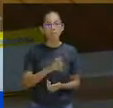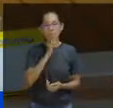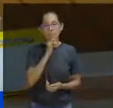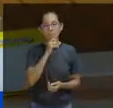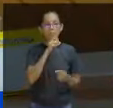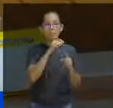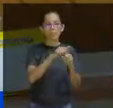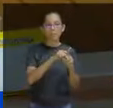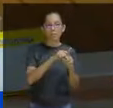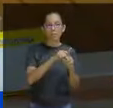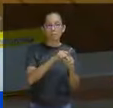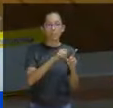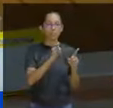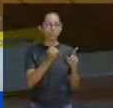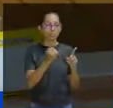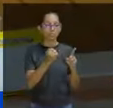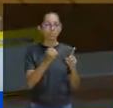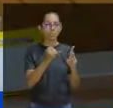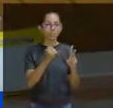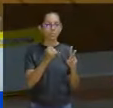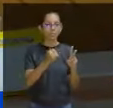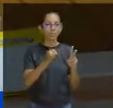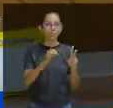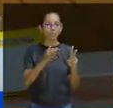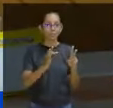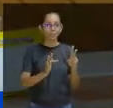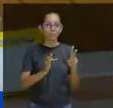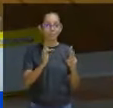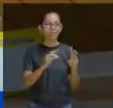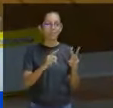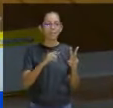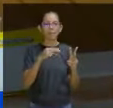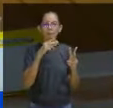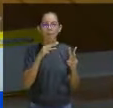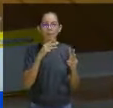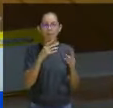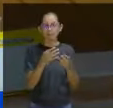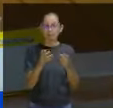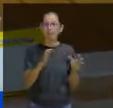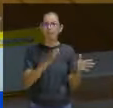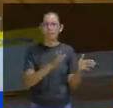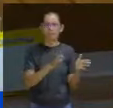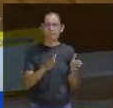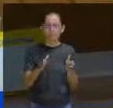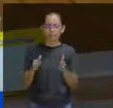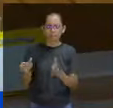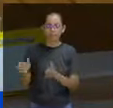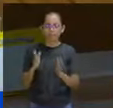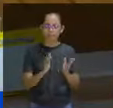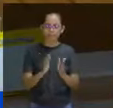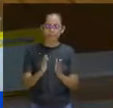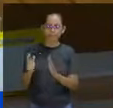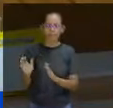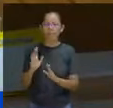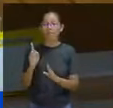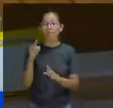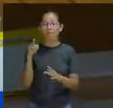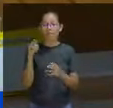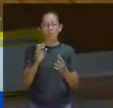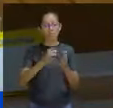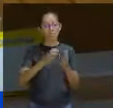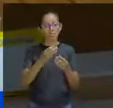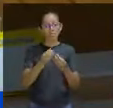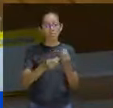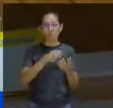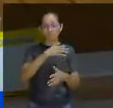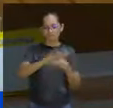juntar um amontoado de documentos que o NACEP não conseguia nem localizar no tempo e no espaço para saber exatamente a que se